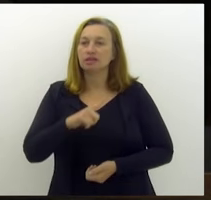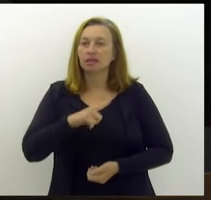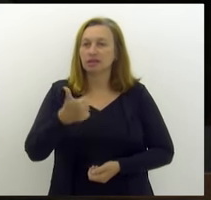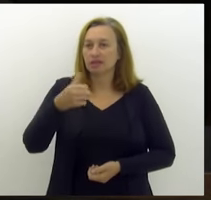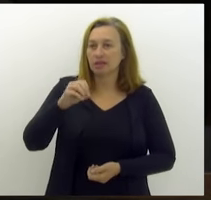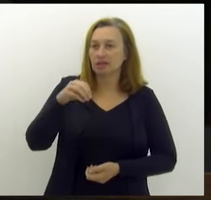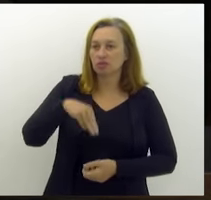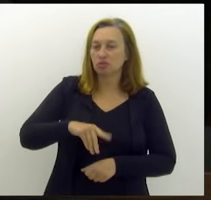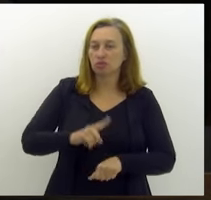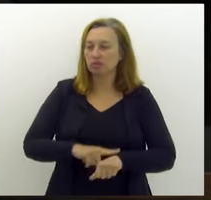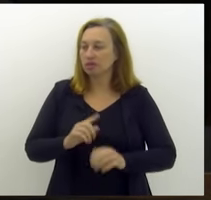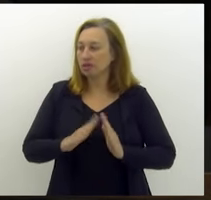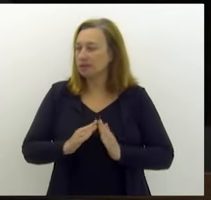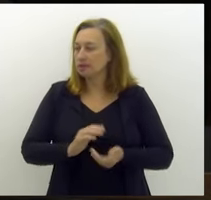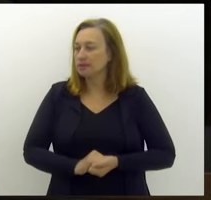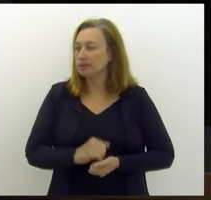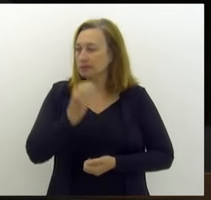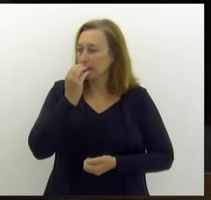10